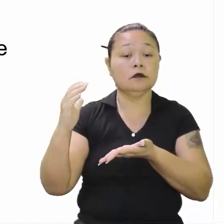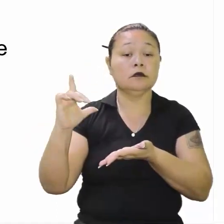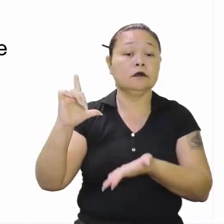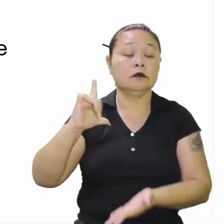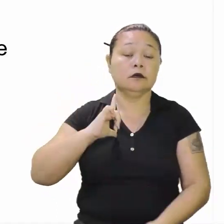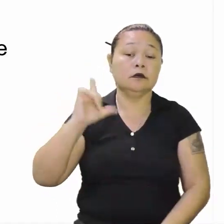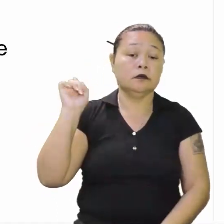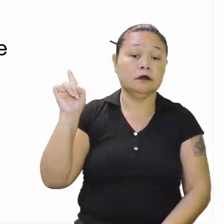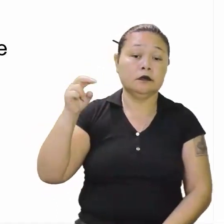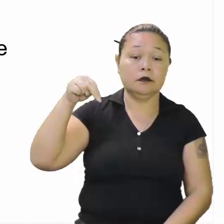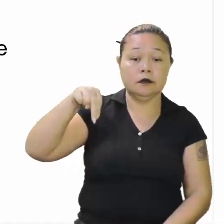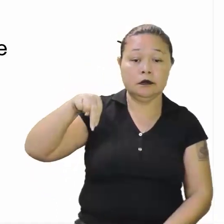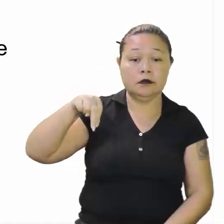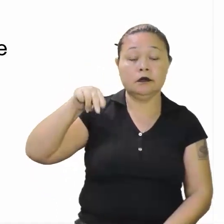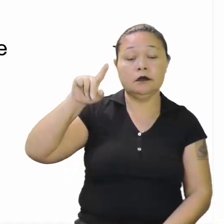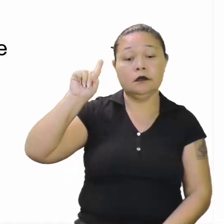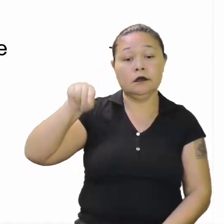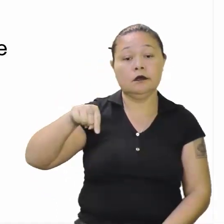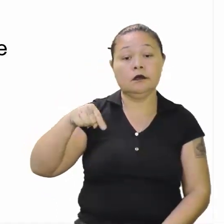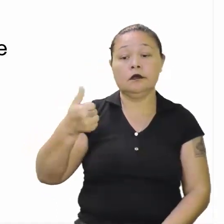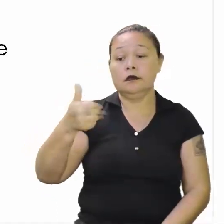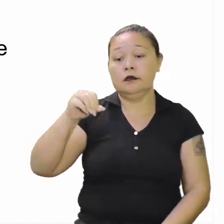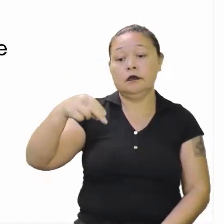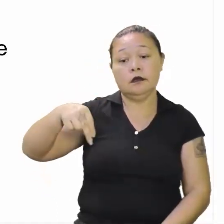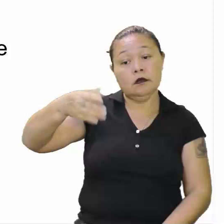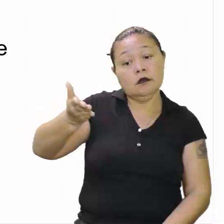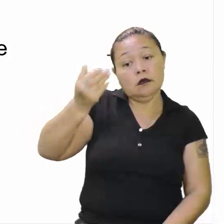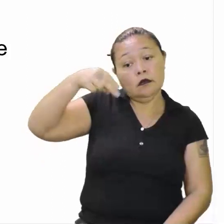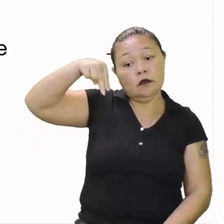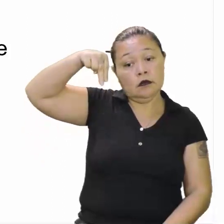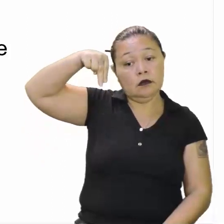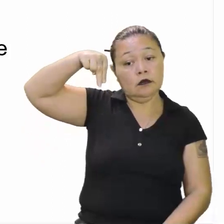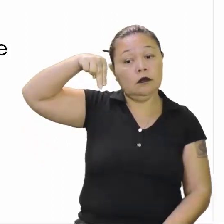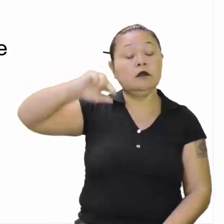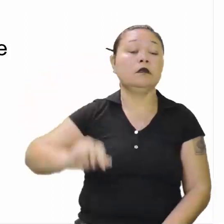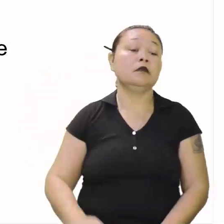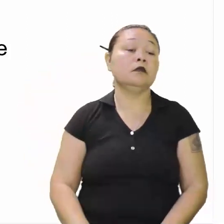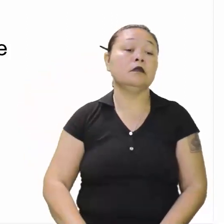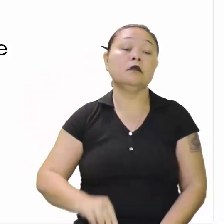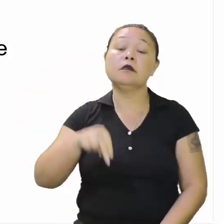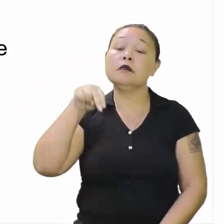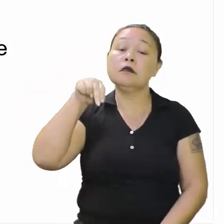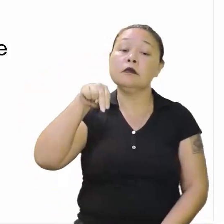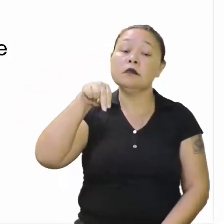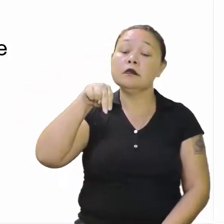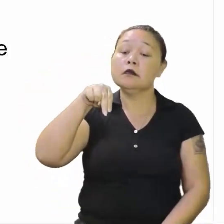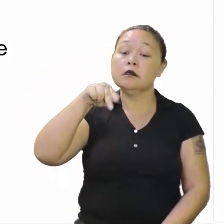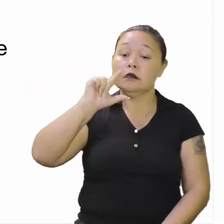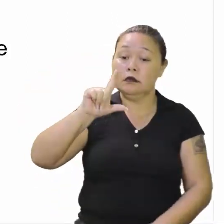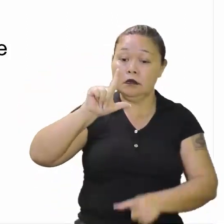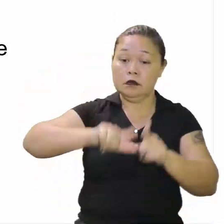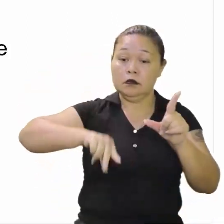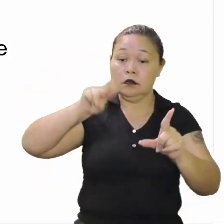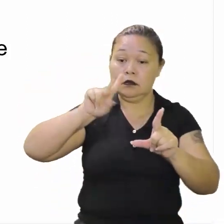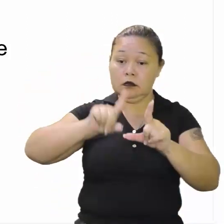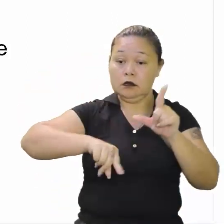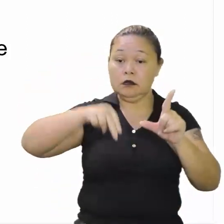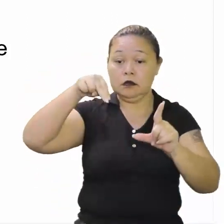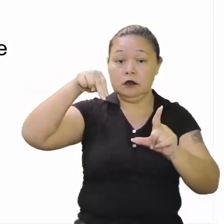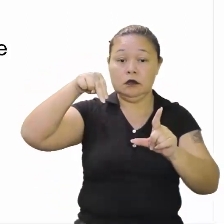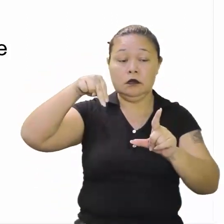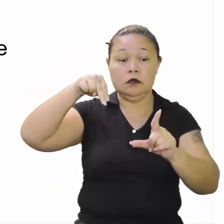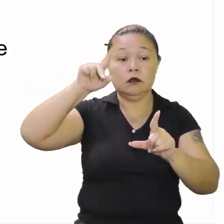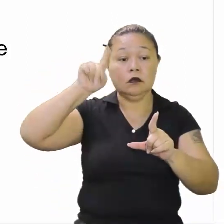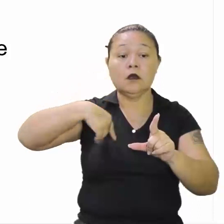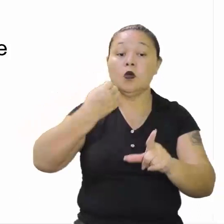temos que n é igual a 10 elevado a n. Quem é n, afinal? N é